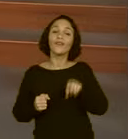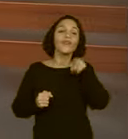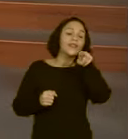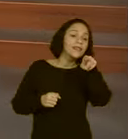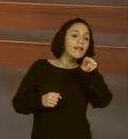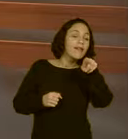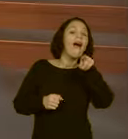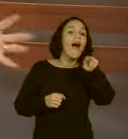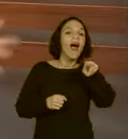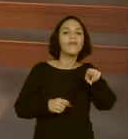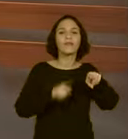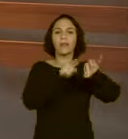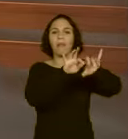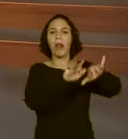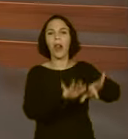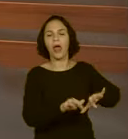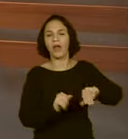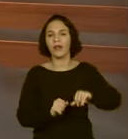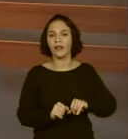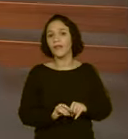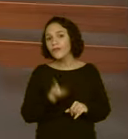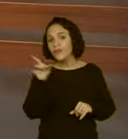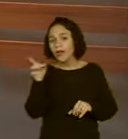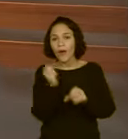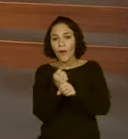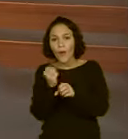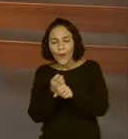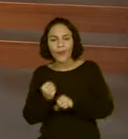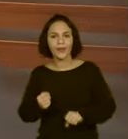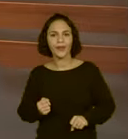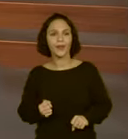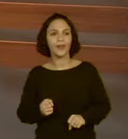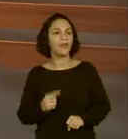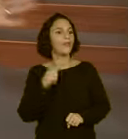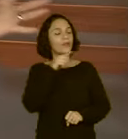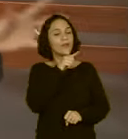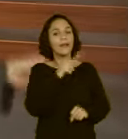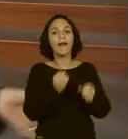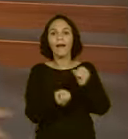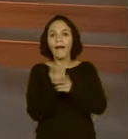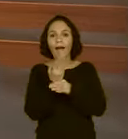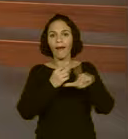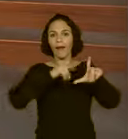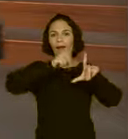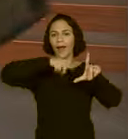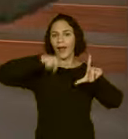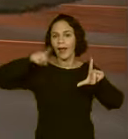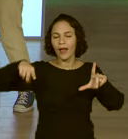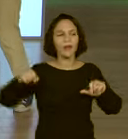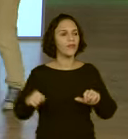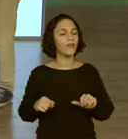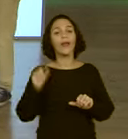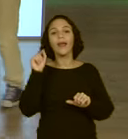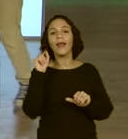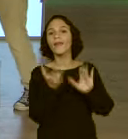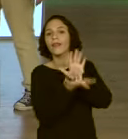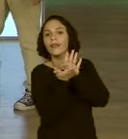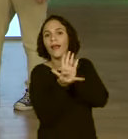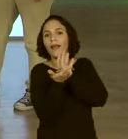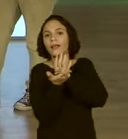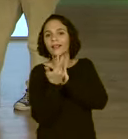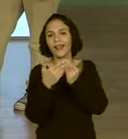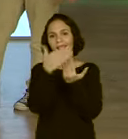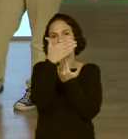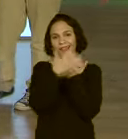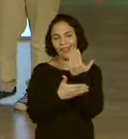vai escrever o trabalho? Quem vai fazer os cálculos? Quem vai criar os gráficos? Quem vai fazer a arte, né? A capa